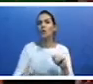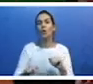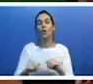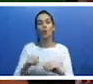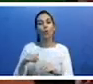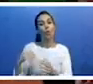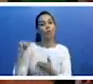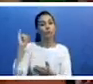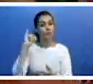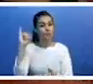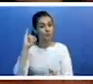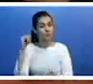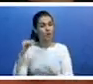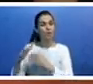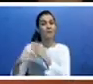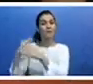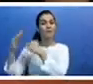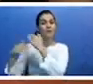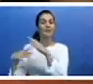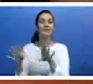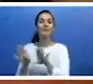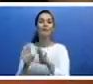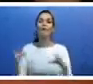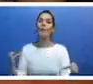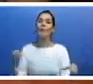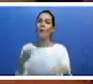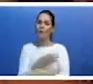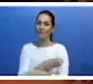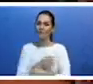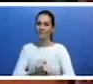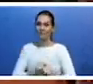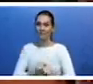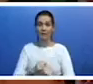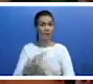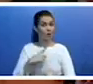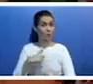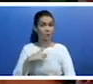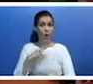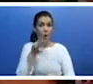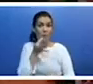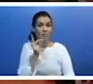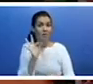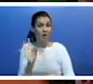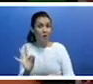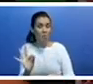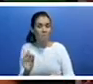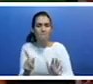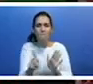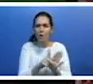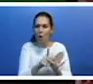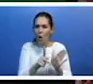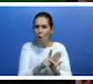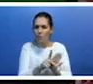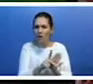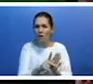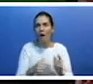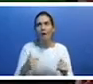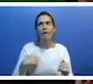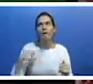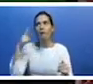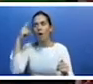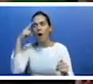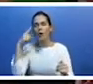desenvolvimento e com a finalização, tá? Não tem opinião própria, não colocamos o que nós achamos, o que